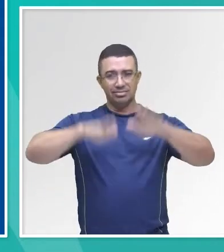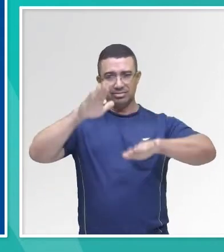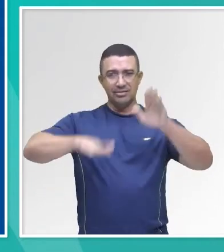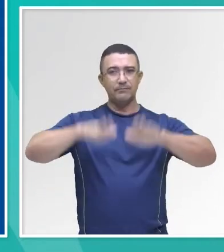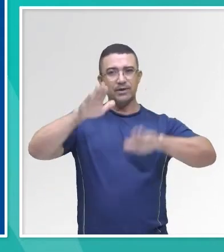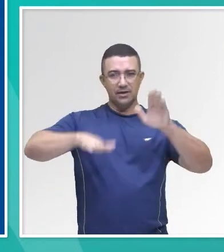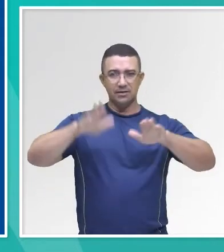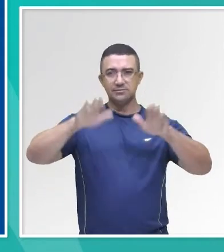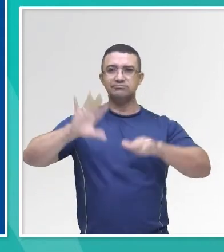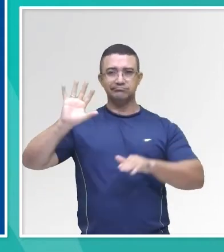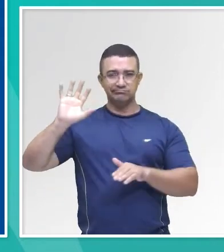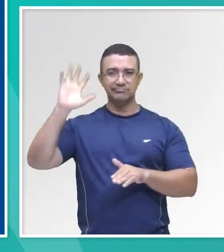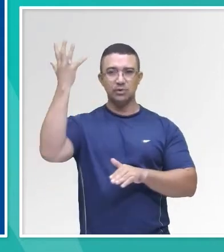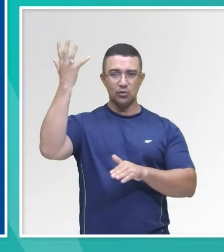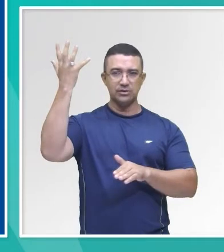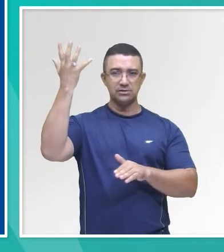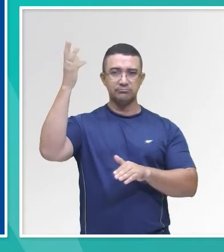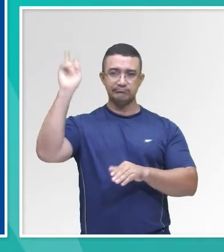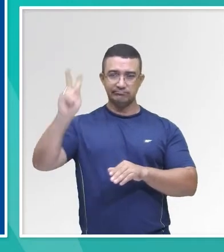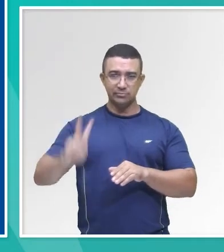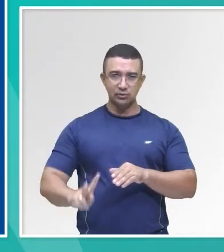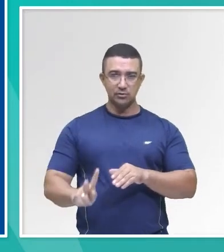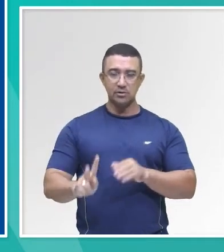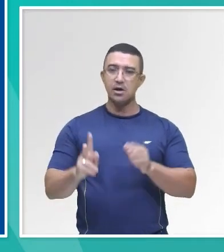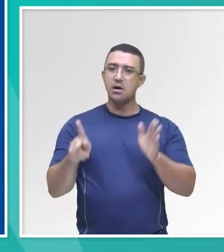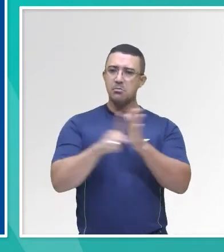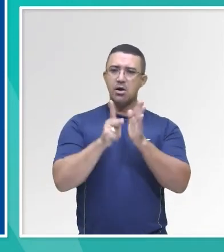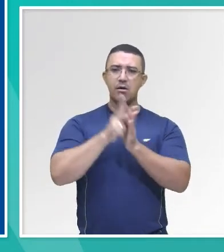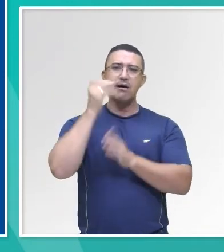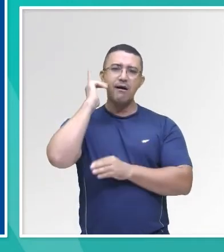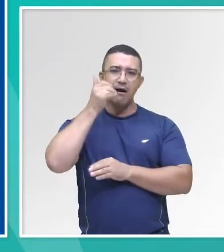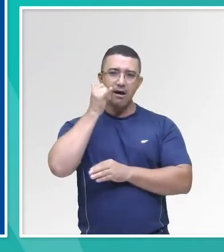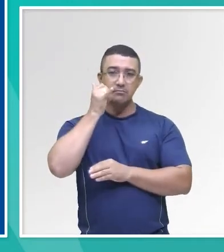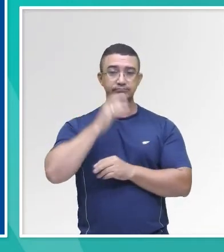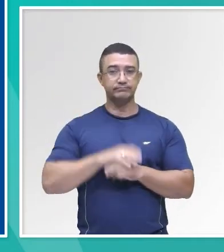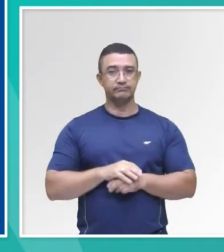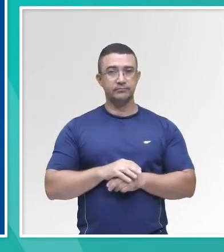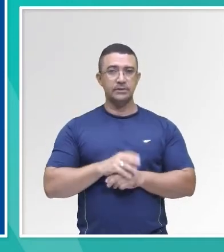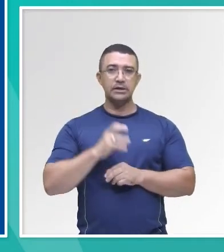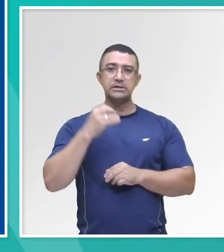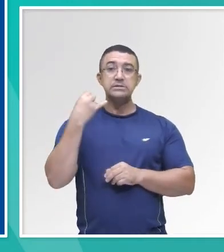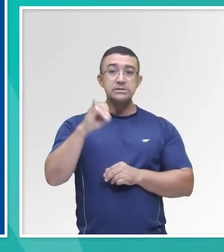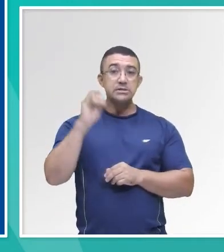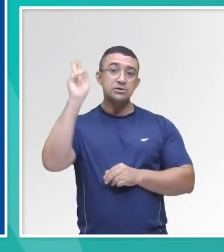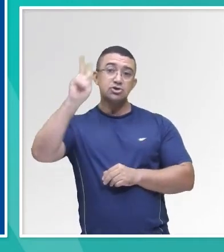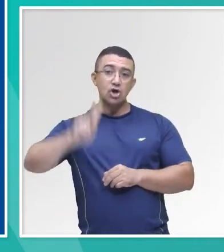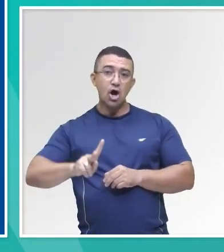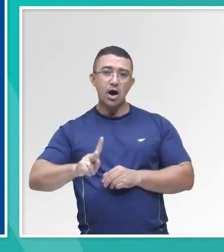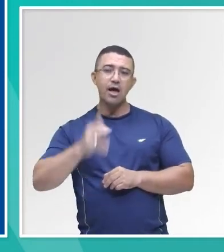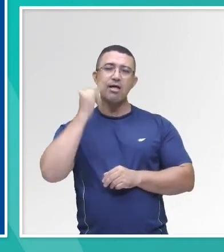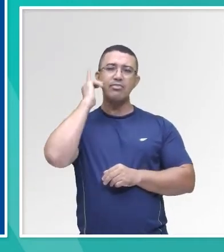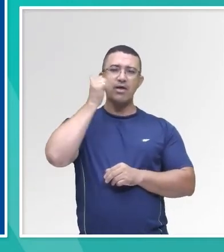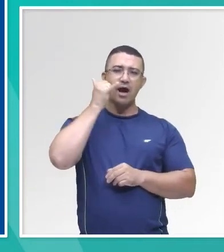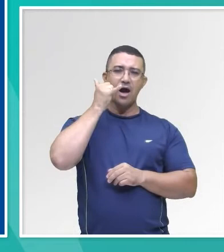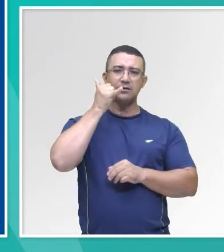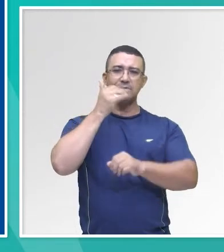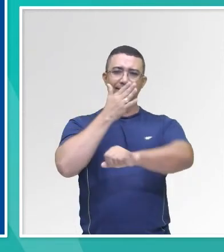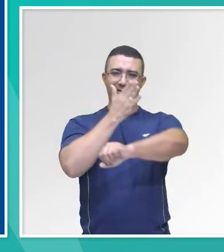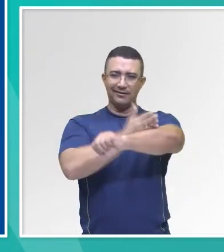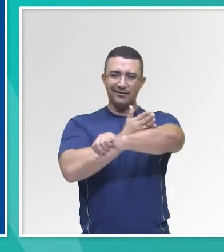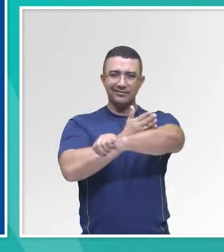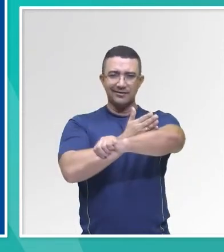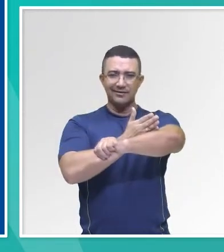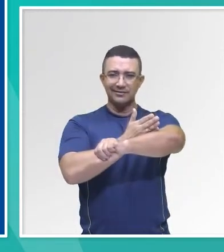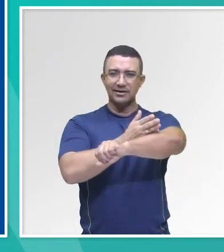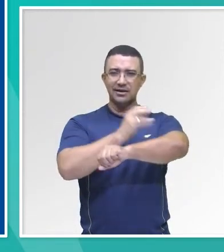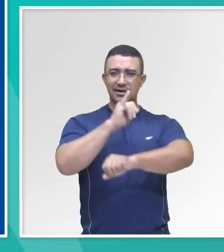Vai depender das circunstâncias históricas da narrativa. Se um fato é narrado na Idade Média, foi o que eu falei. Na Idade